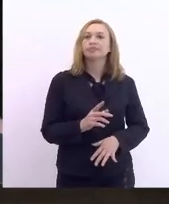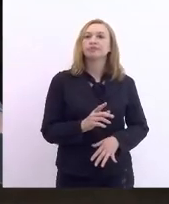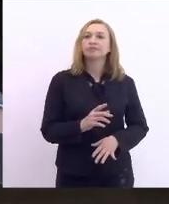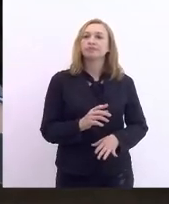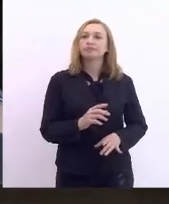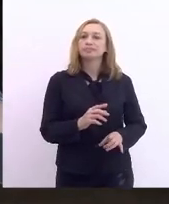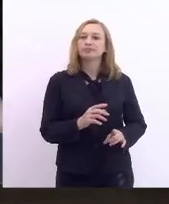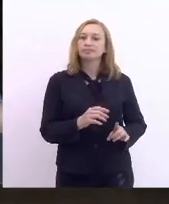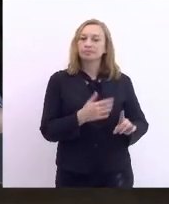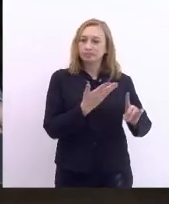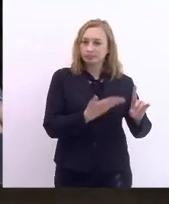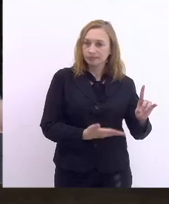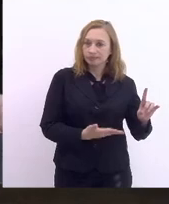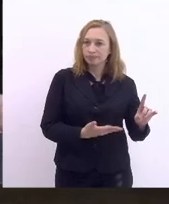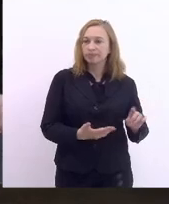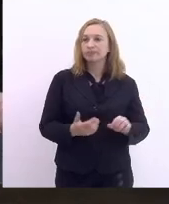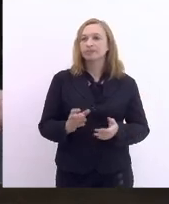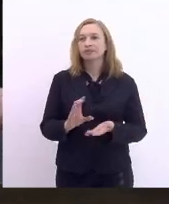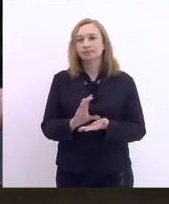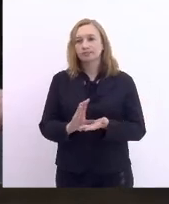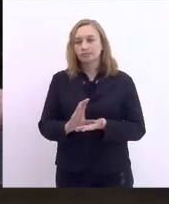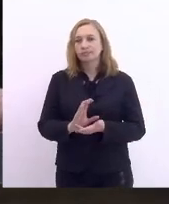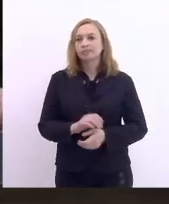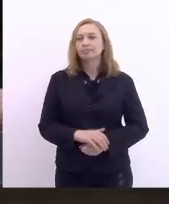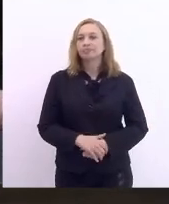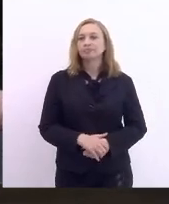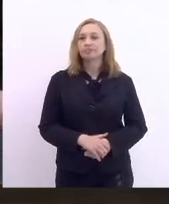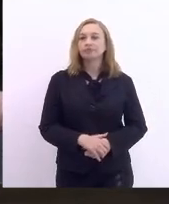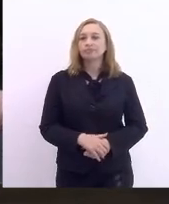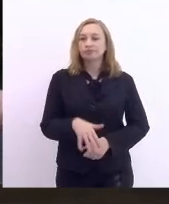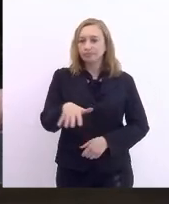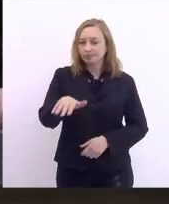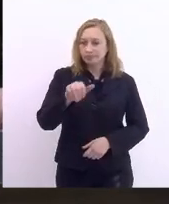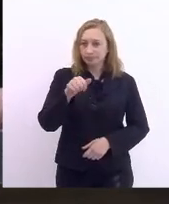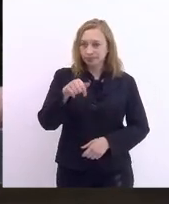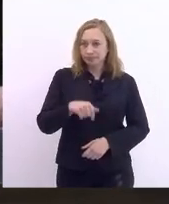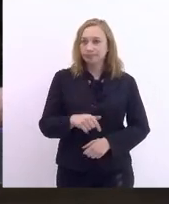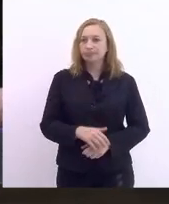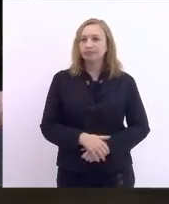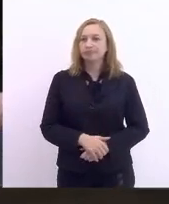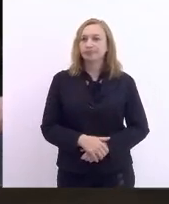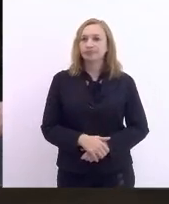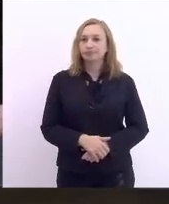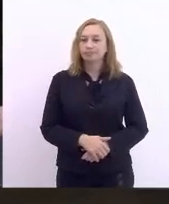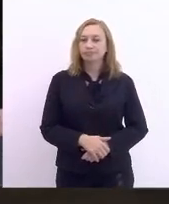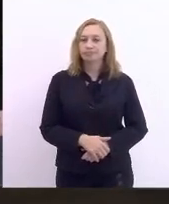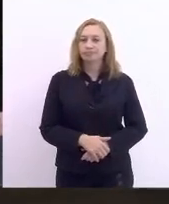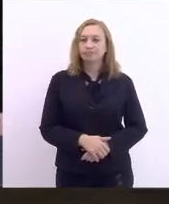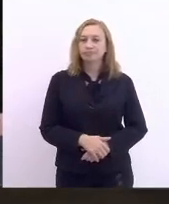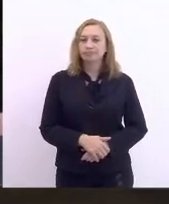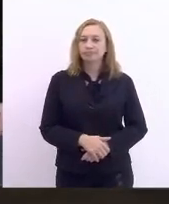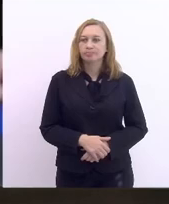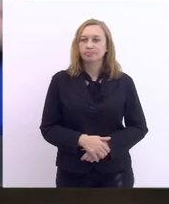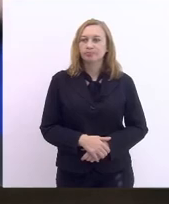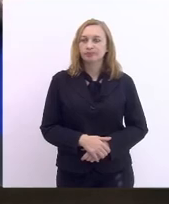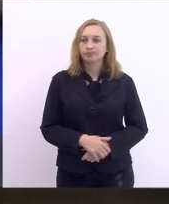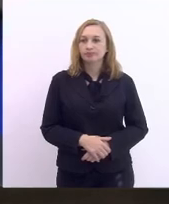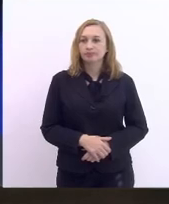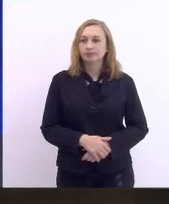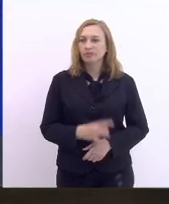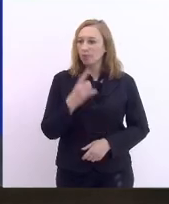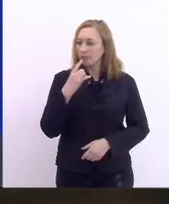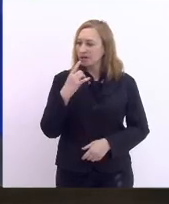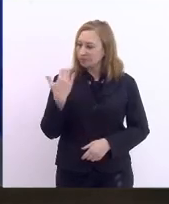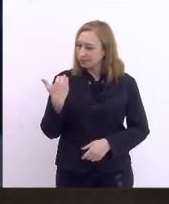o conselho queria me chamar aqui já que está aqui muito